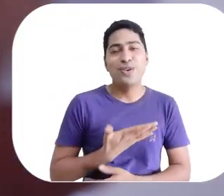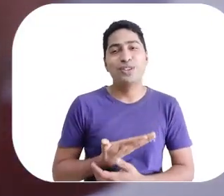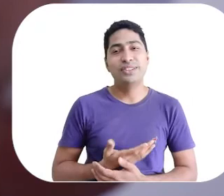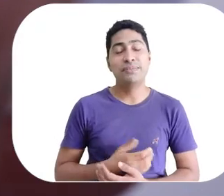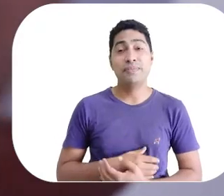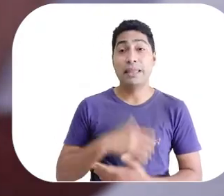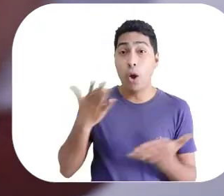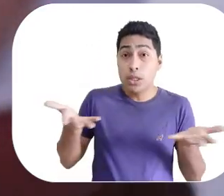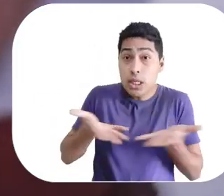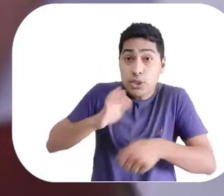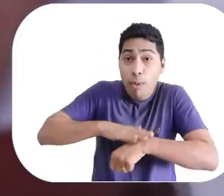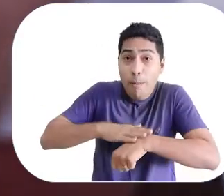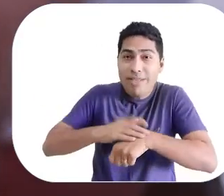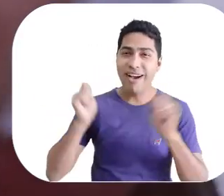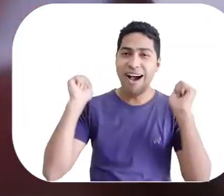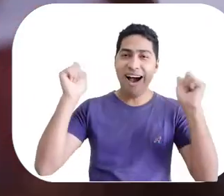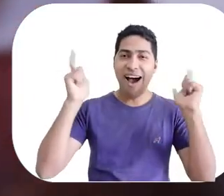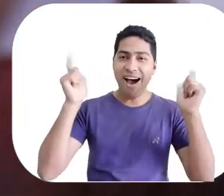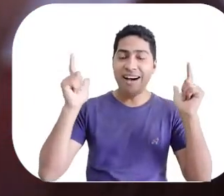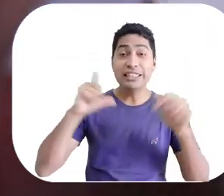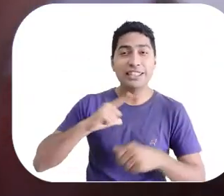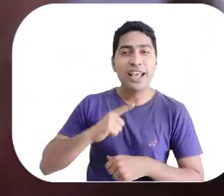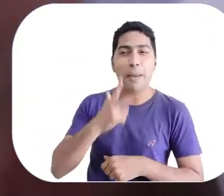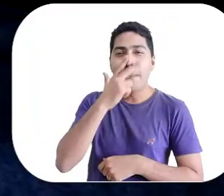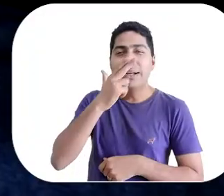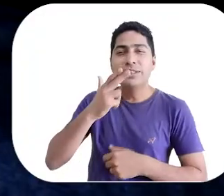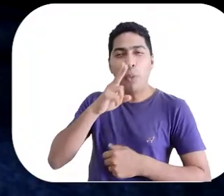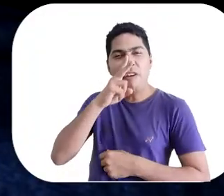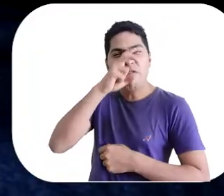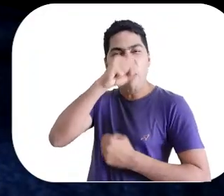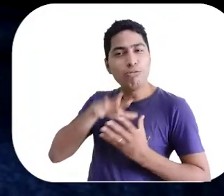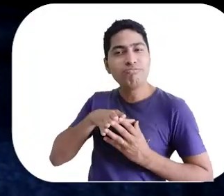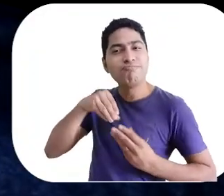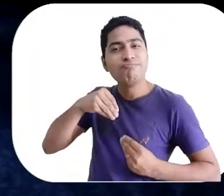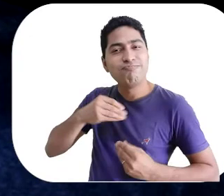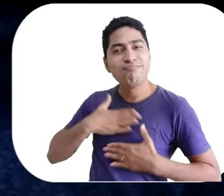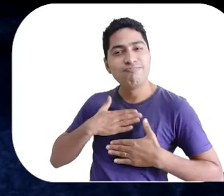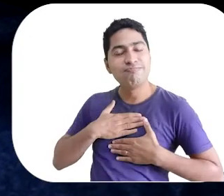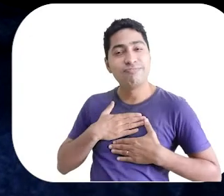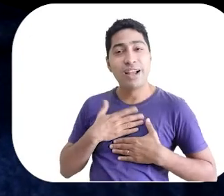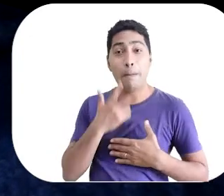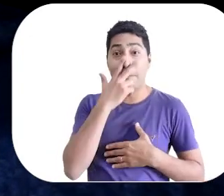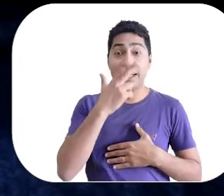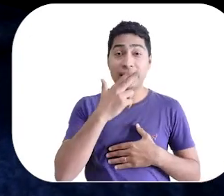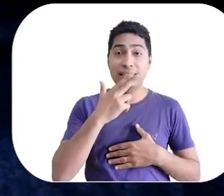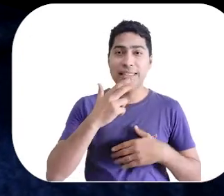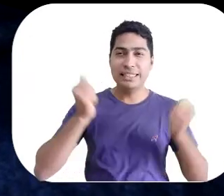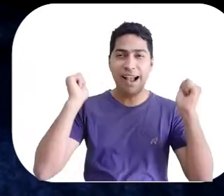momento que a gente passa, a arte vem como um alimento, né? Um alimento da alma, né? Digamos que o fazer